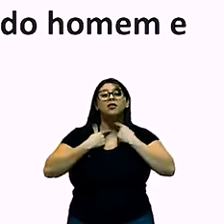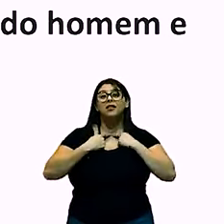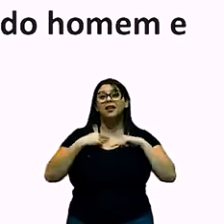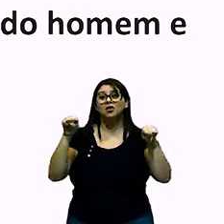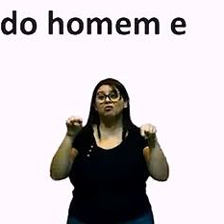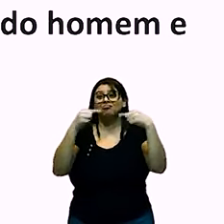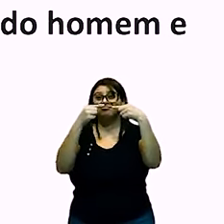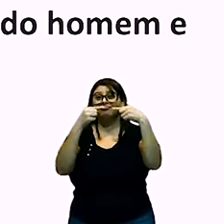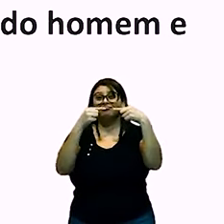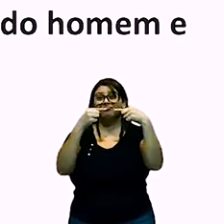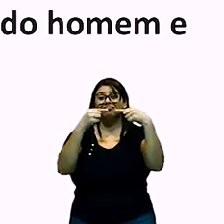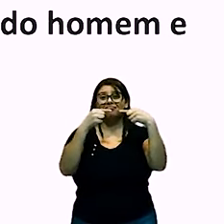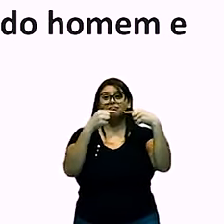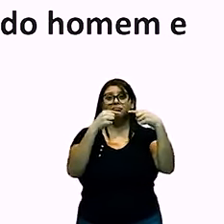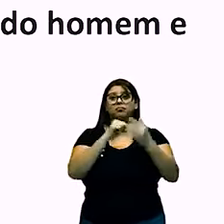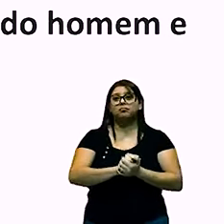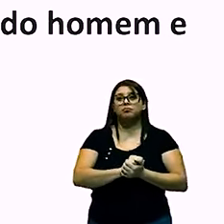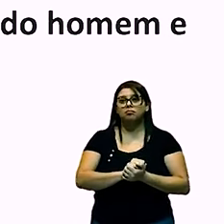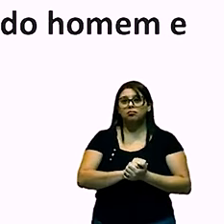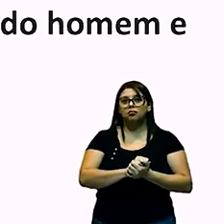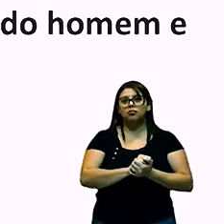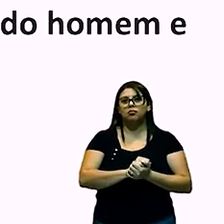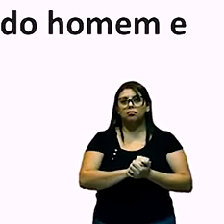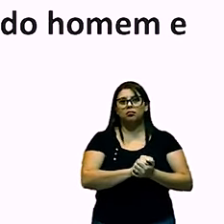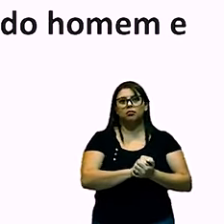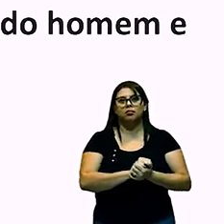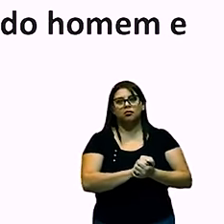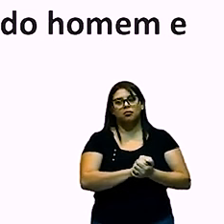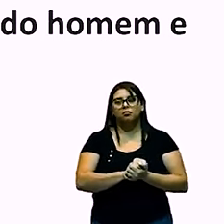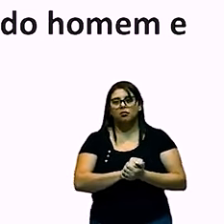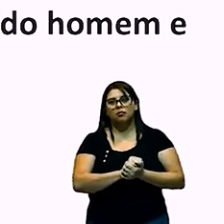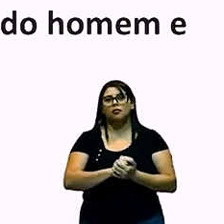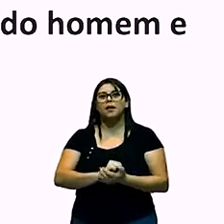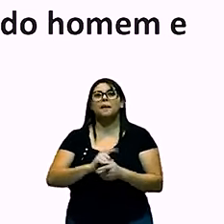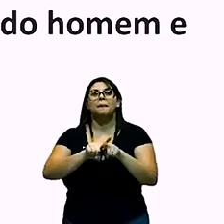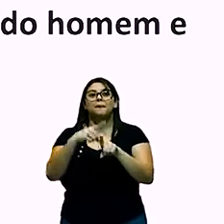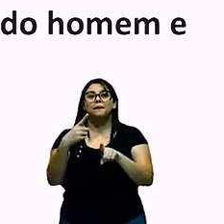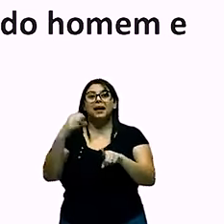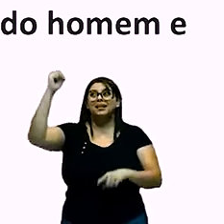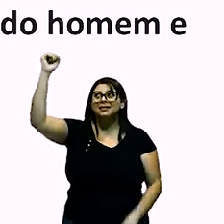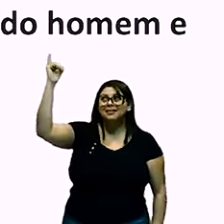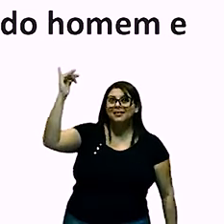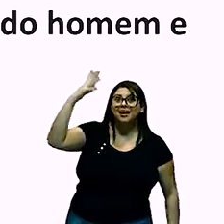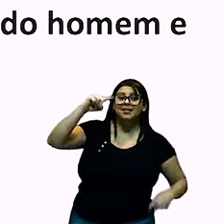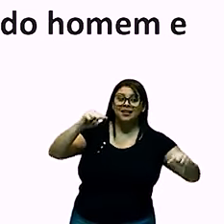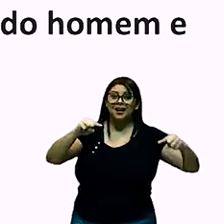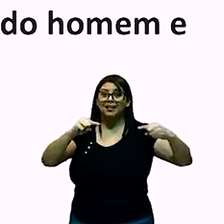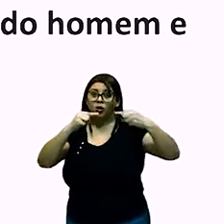Deus. Isso era o ensino dos semi-pelagianos. E somente a graça vem contra esse